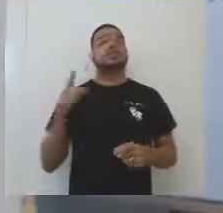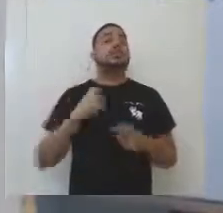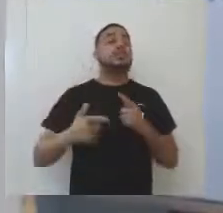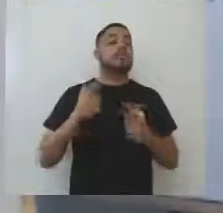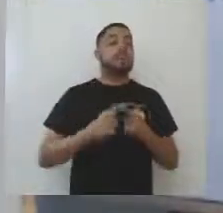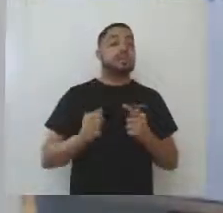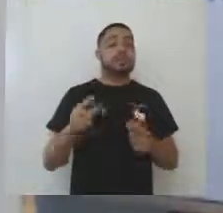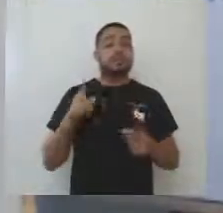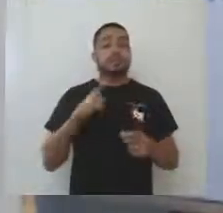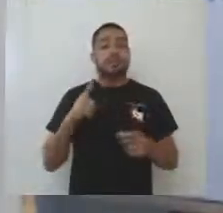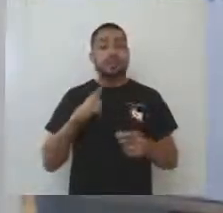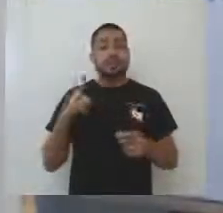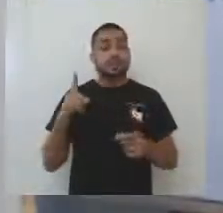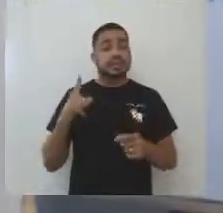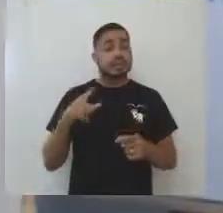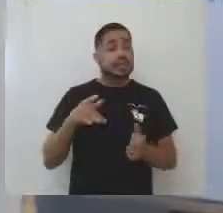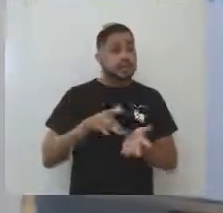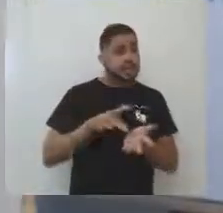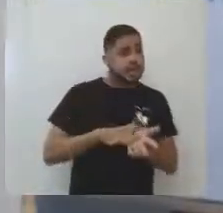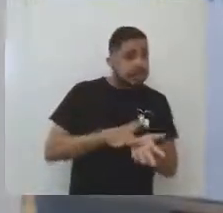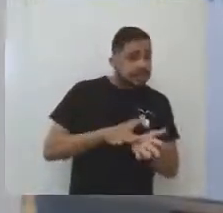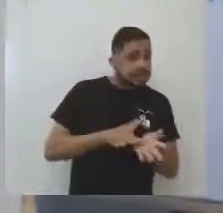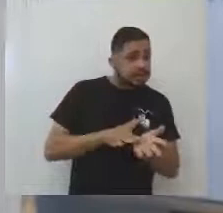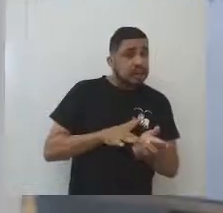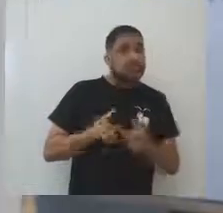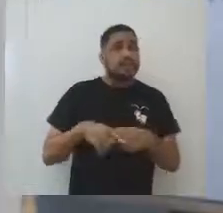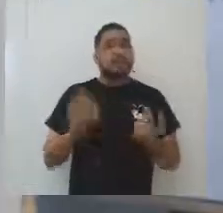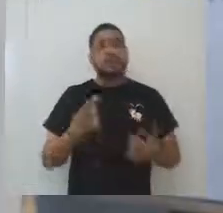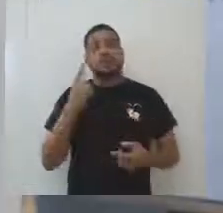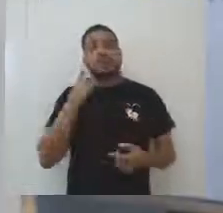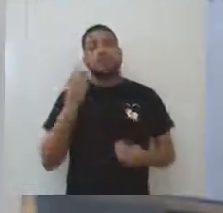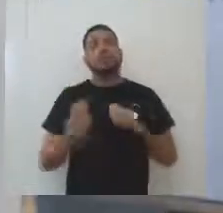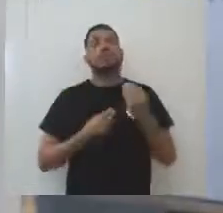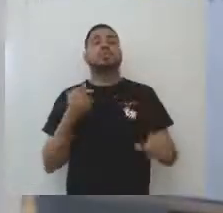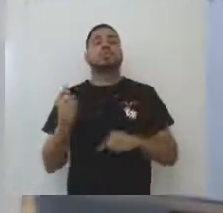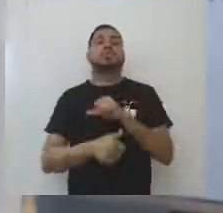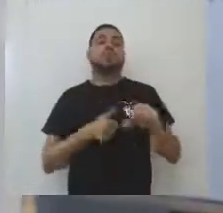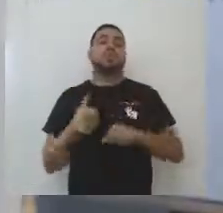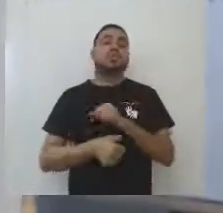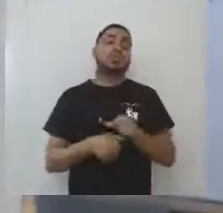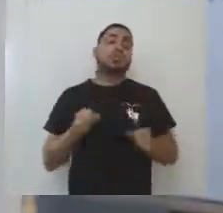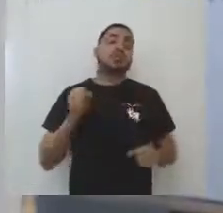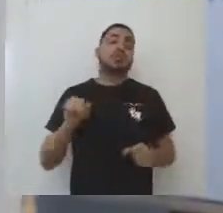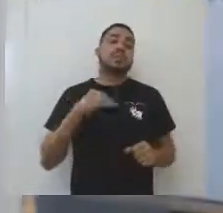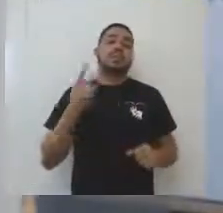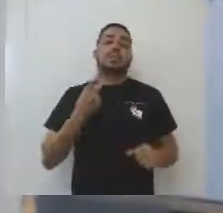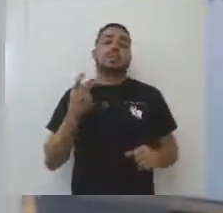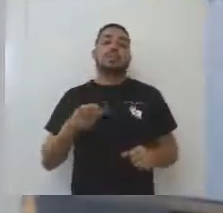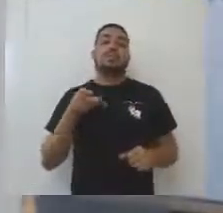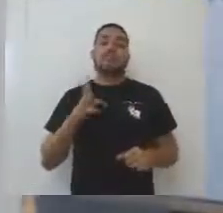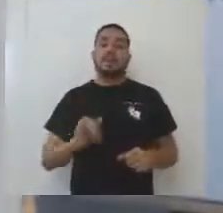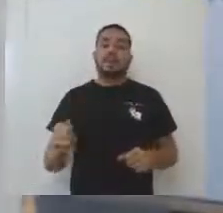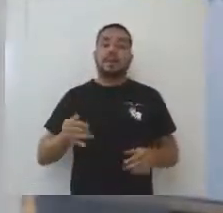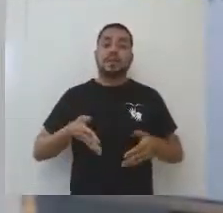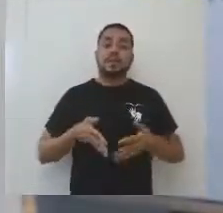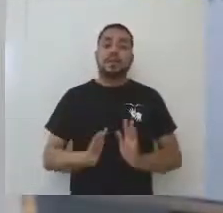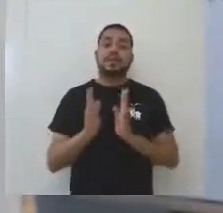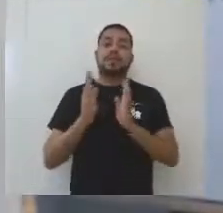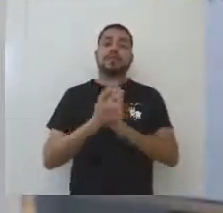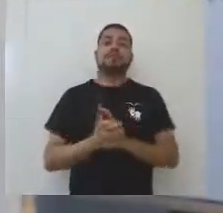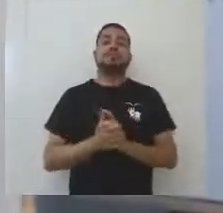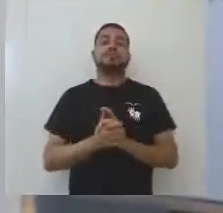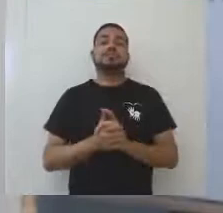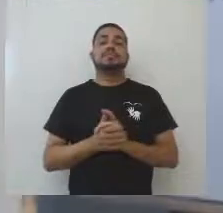que no meio você vai ter uma casca de banana. Então vê como mudou. Se eu dissesse, vai nascer, aí tu levava